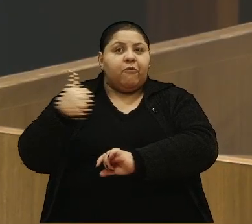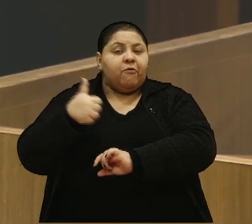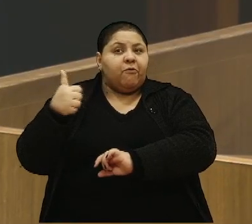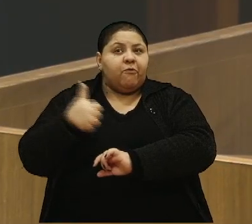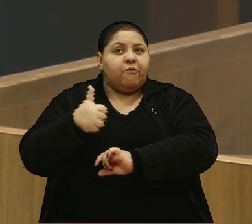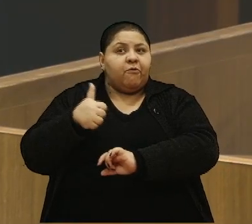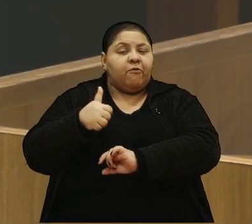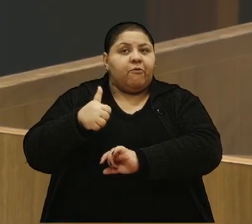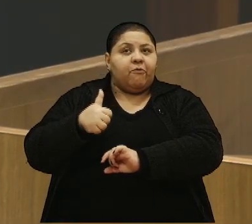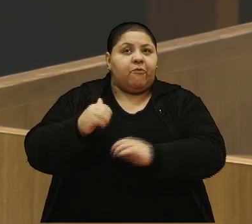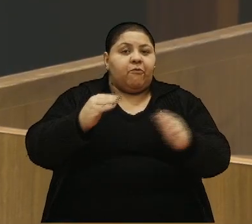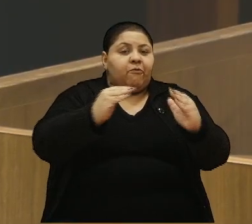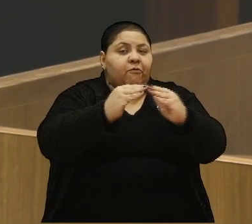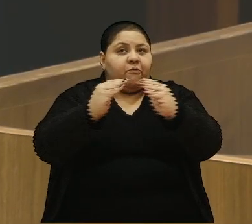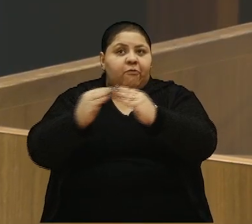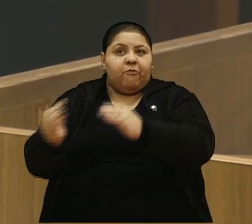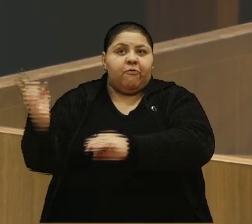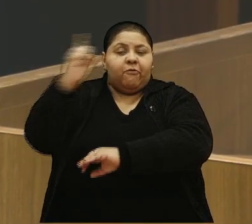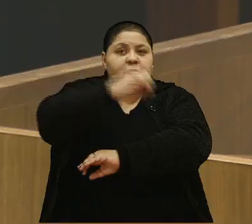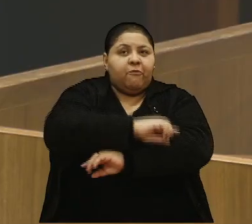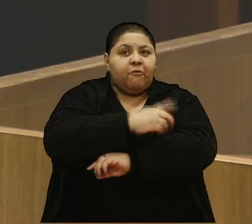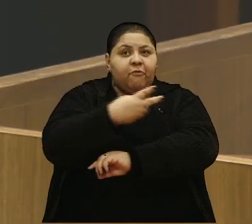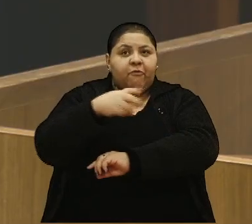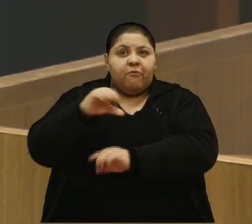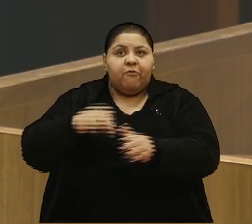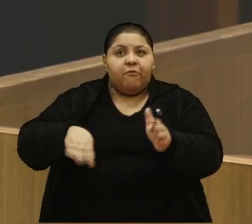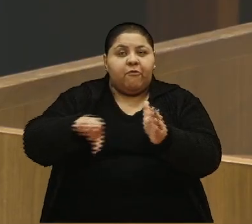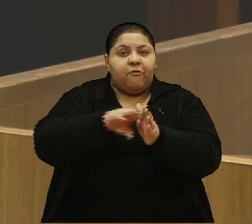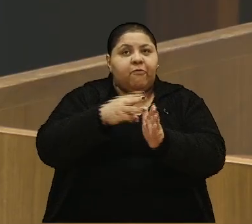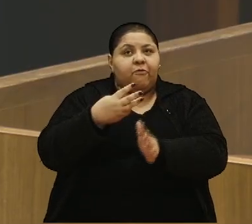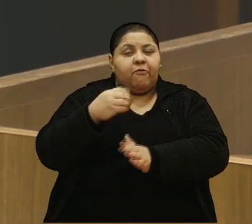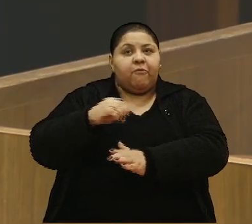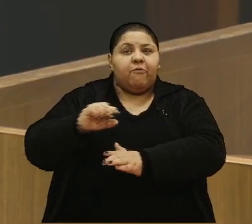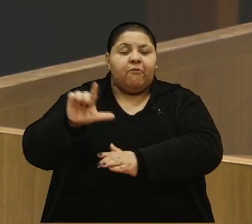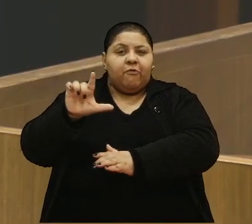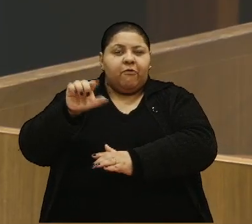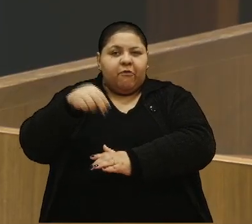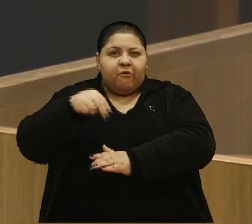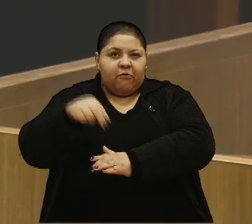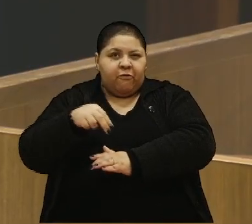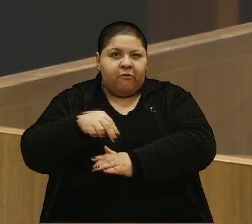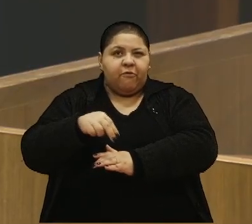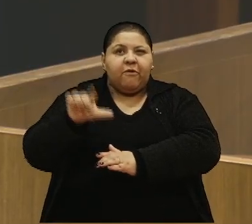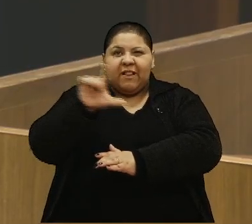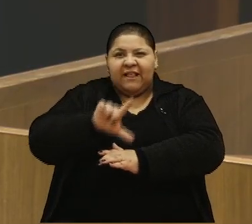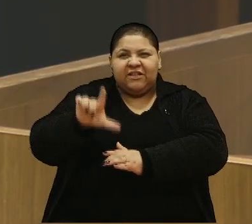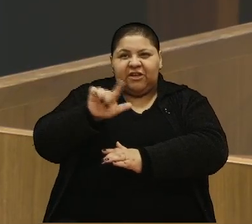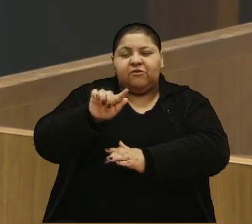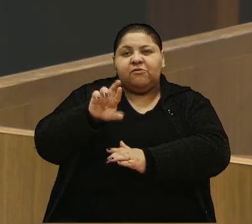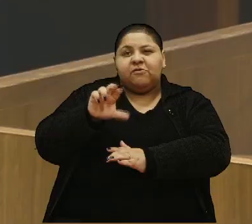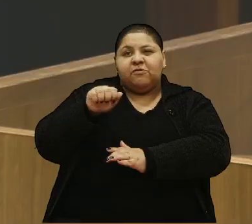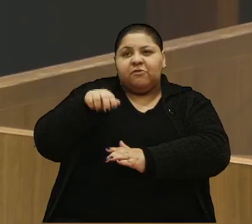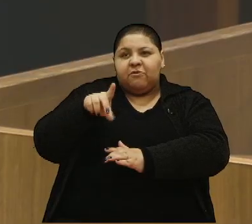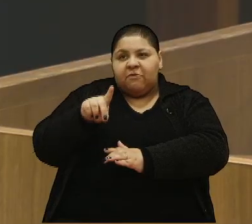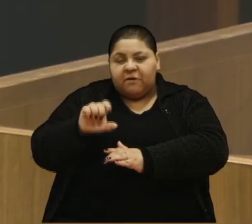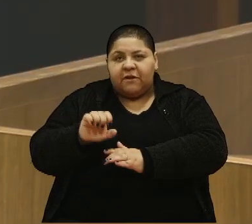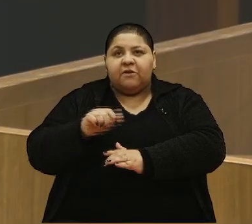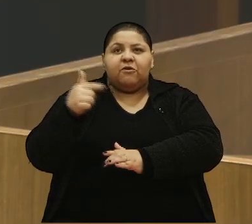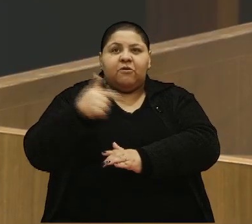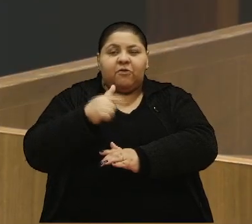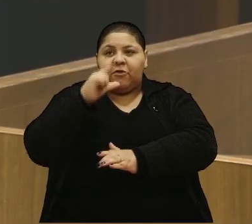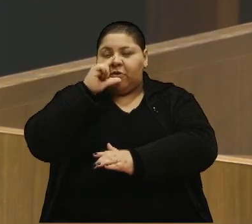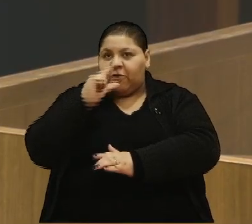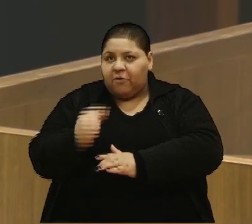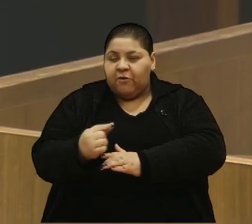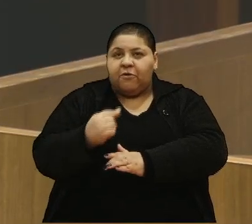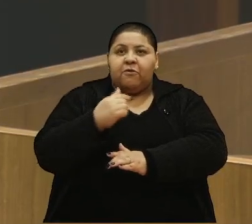acantonamento ocorreu nos dias 29 e 30 de novembro, em Lajeado Grande, com 7 lobinhos. Em 29